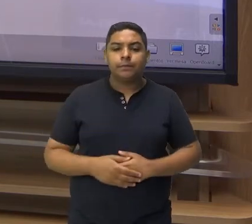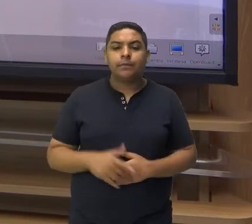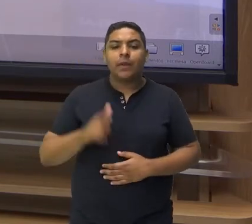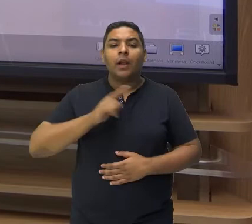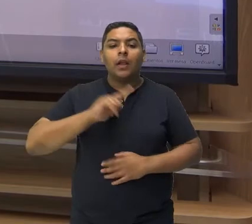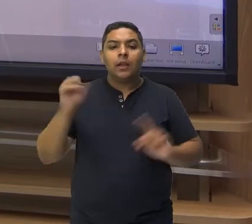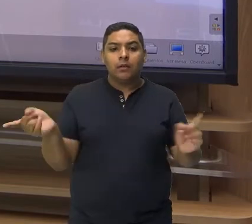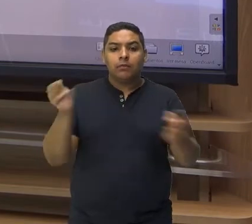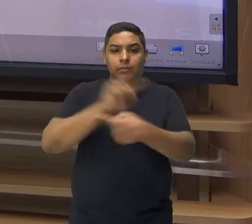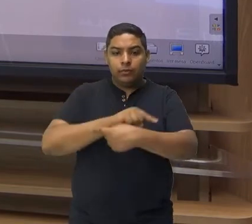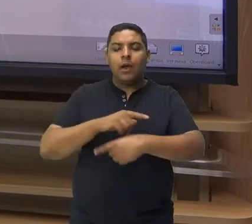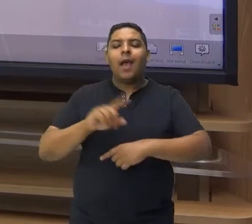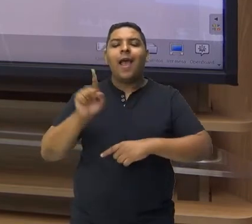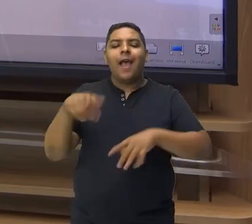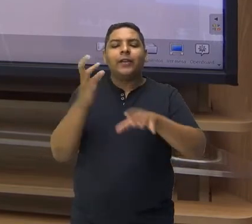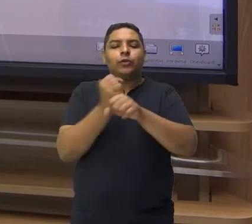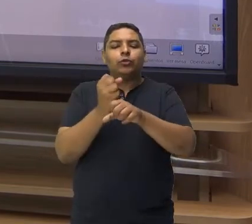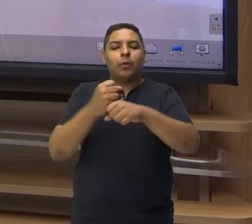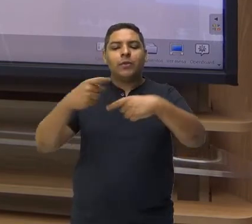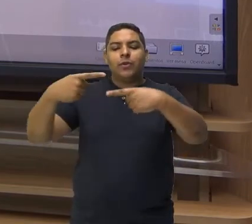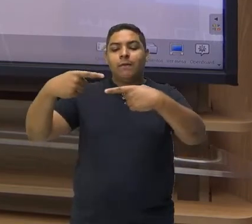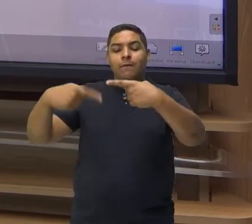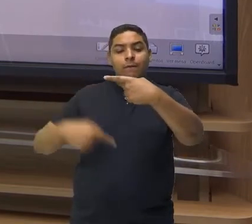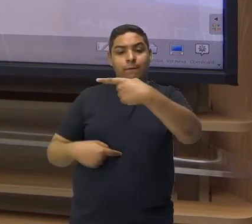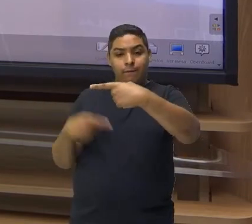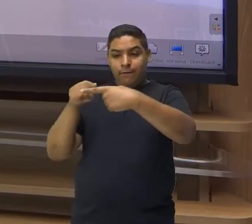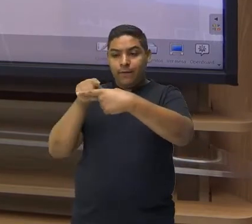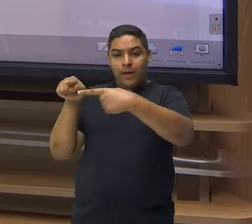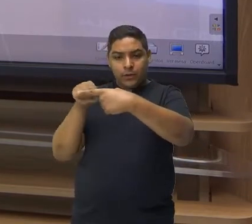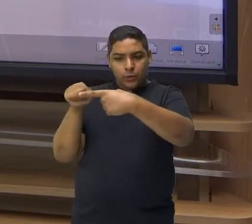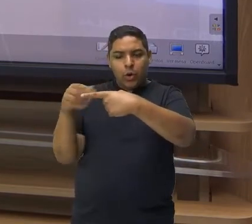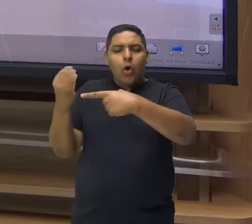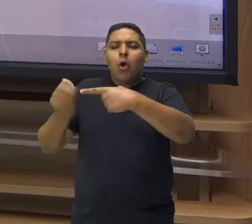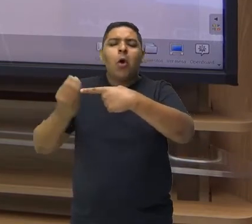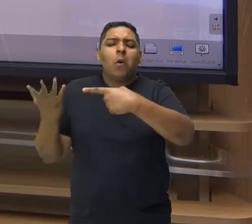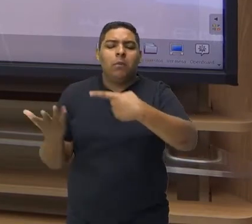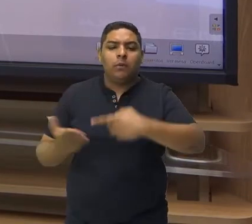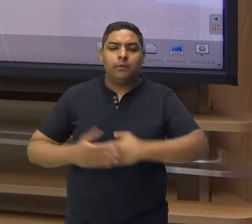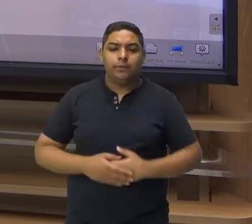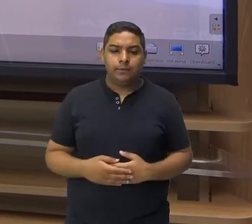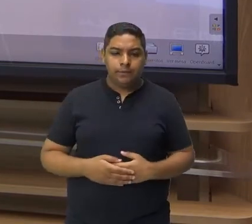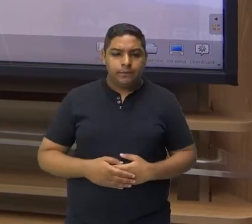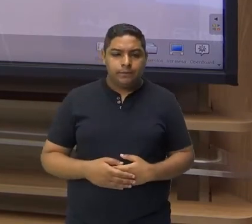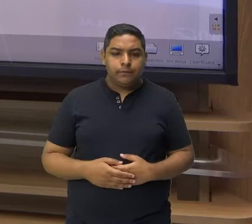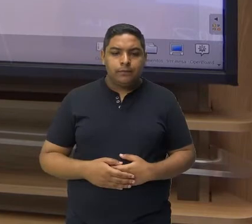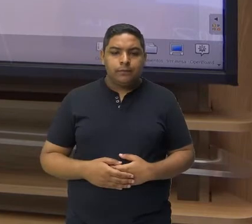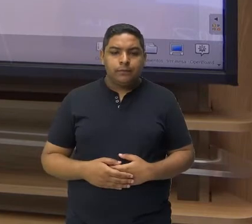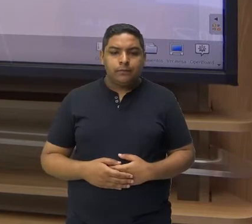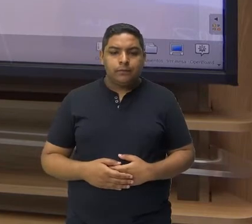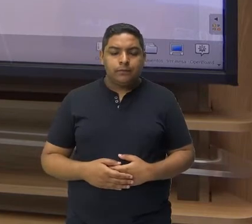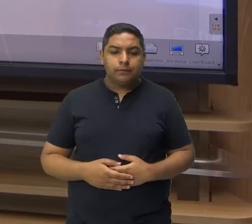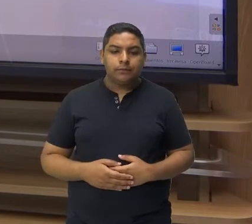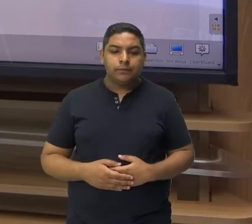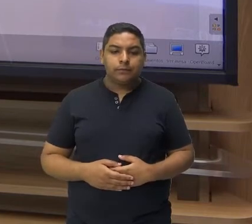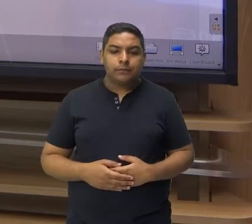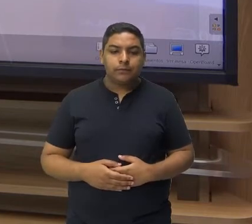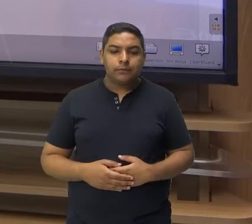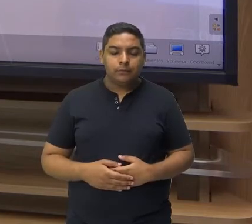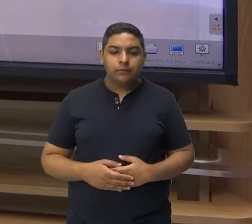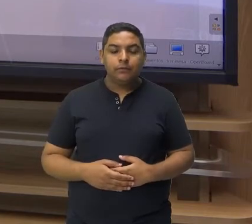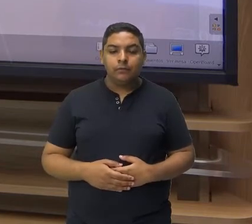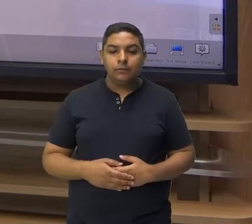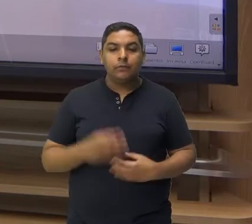uma soma de frações. Tem que lembrar como é que eu somo frações, beleza? Somar frações com